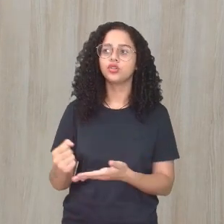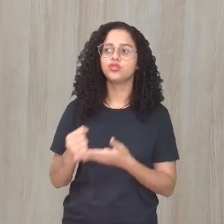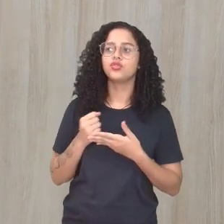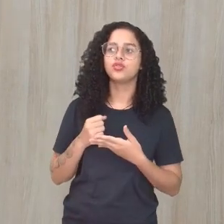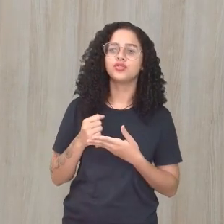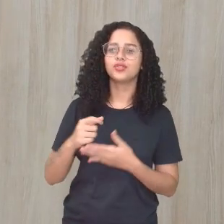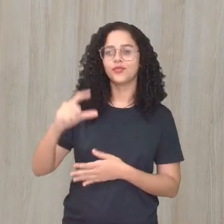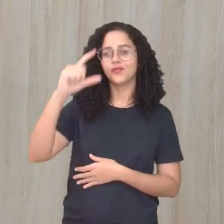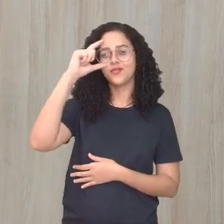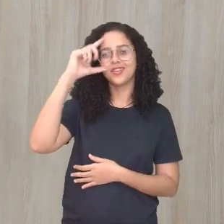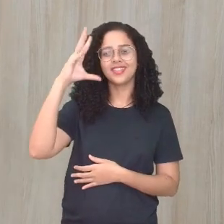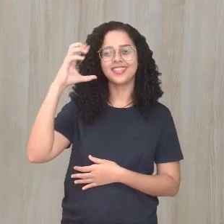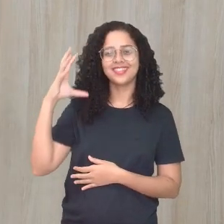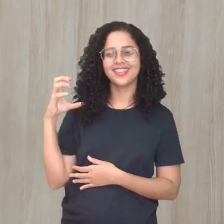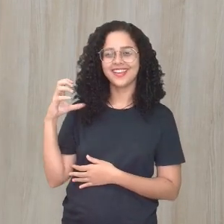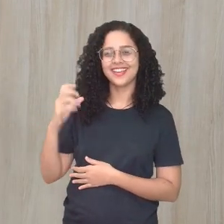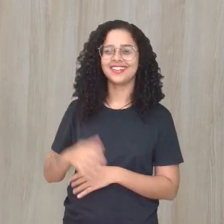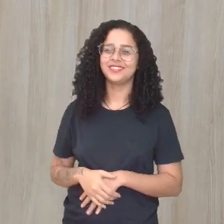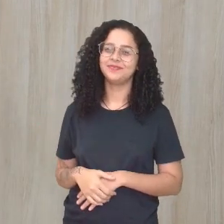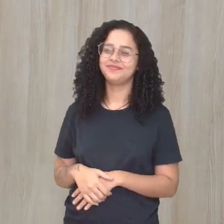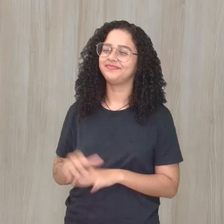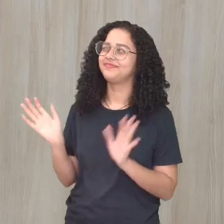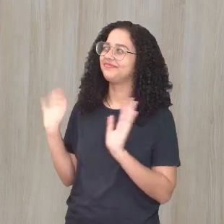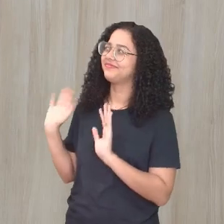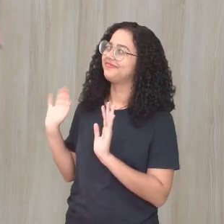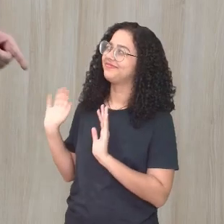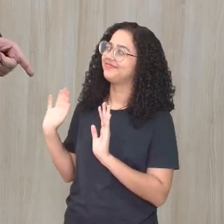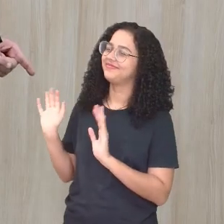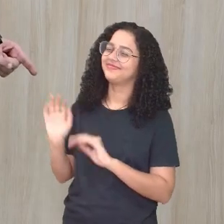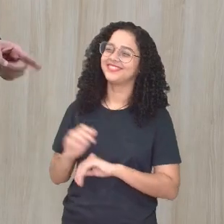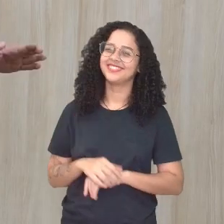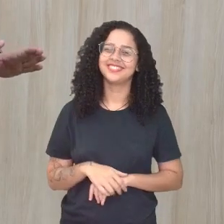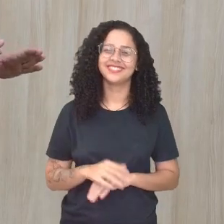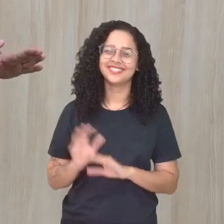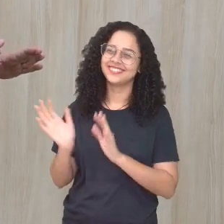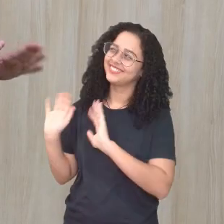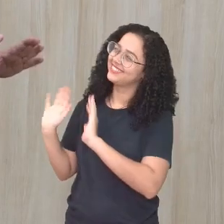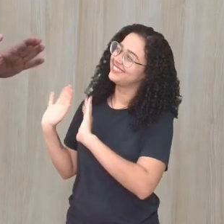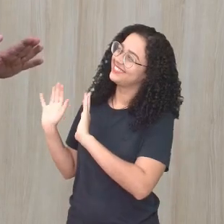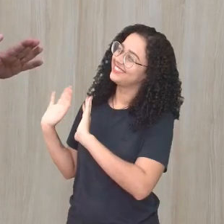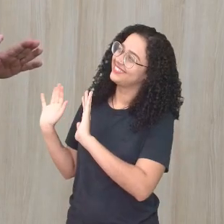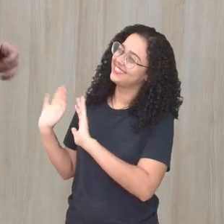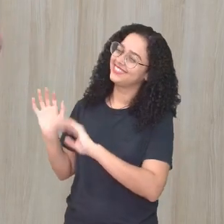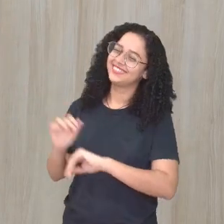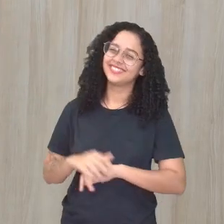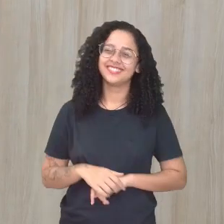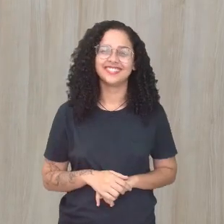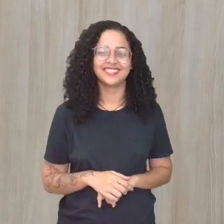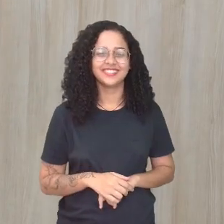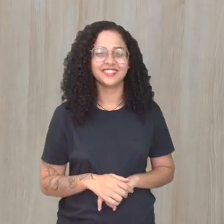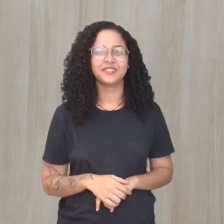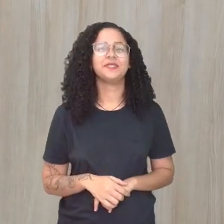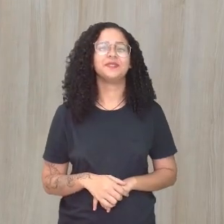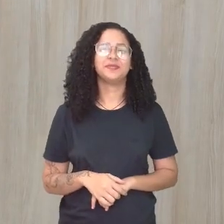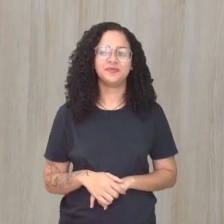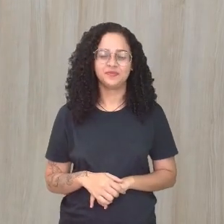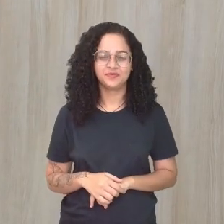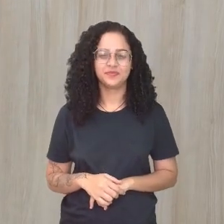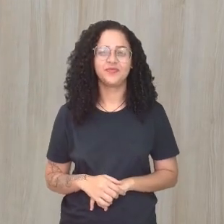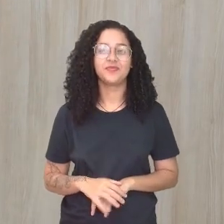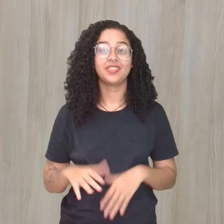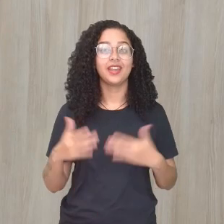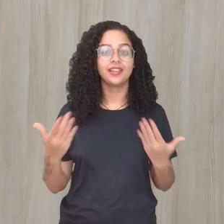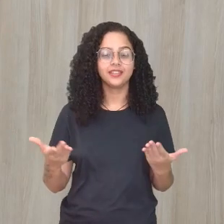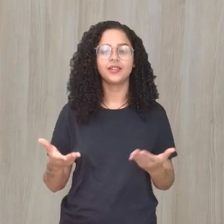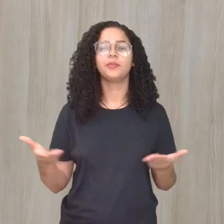da Vitória aqui no cantinho. Olha ela aqui, ó. Tchauzinho aí, Vitória. É nóis.